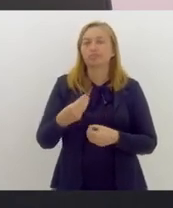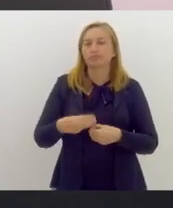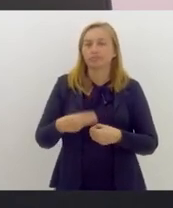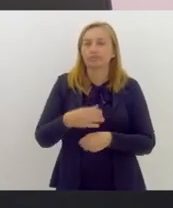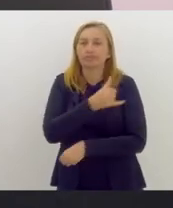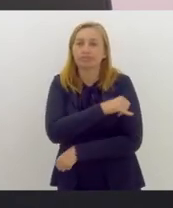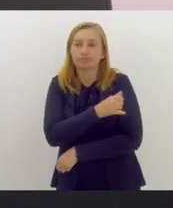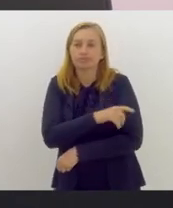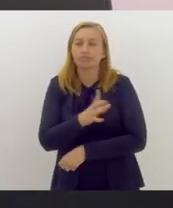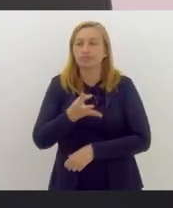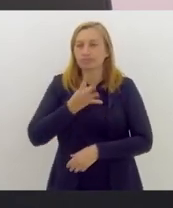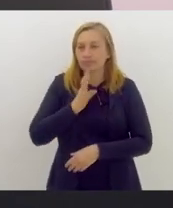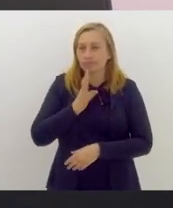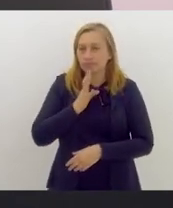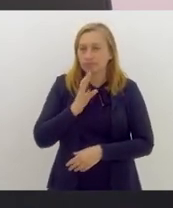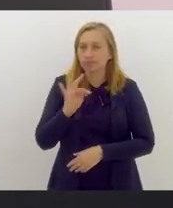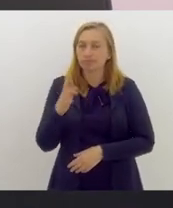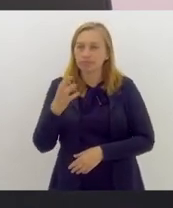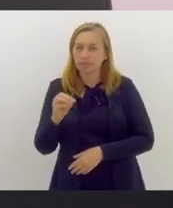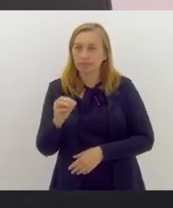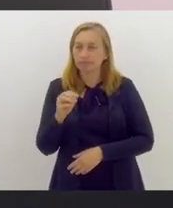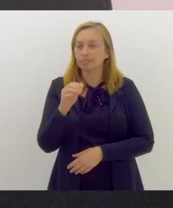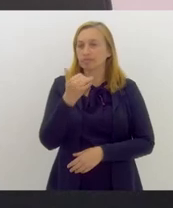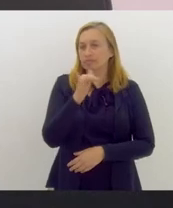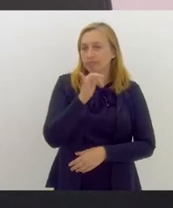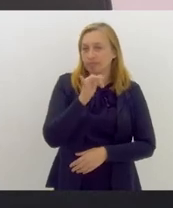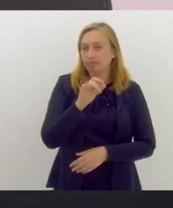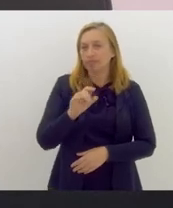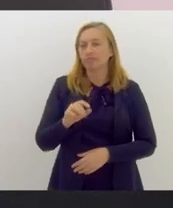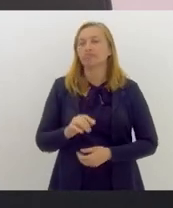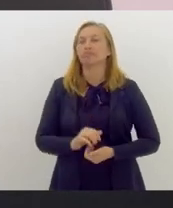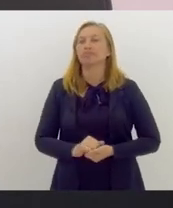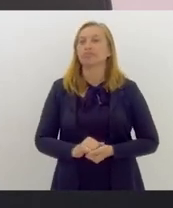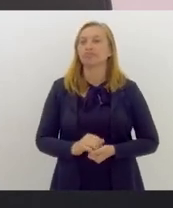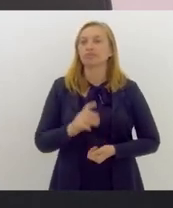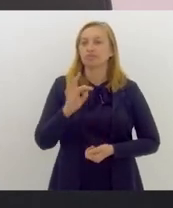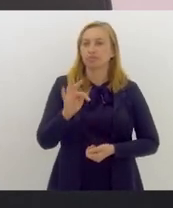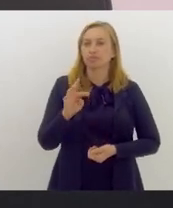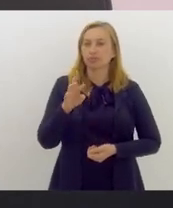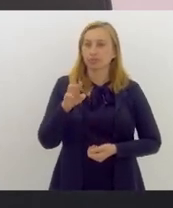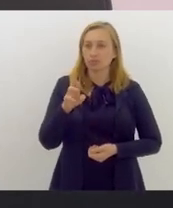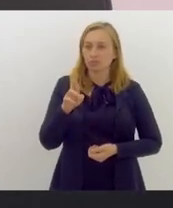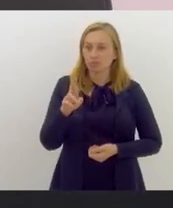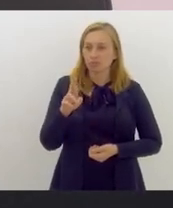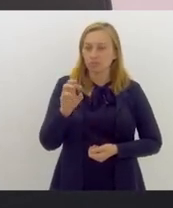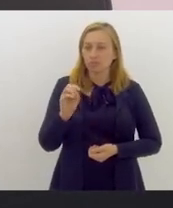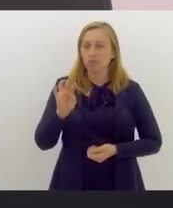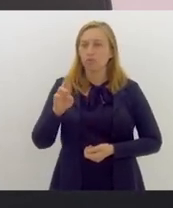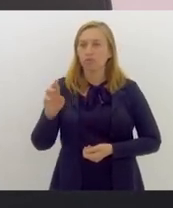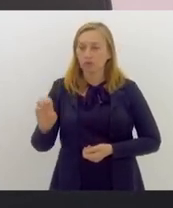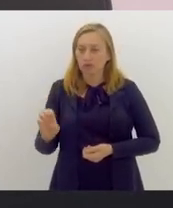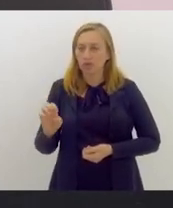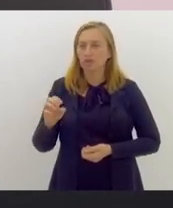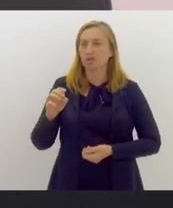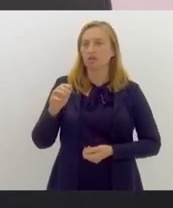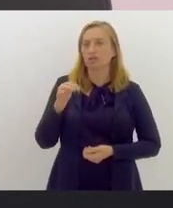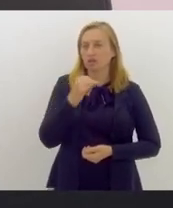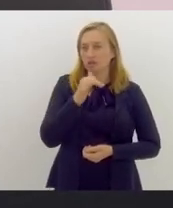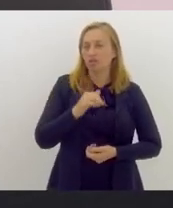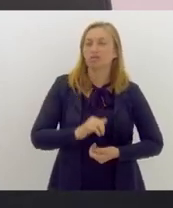de licenciamento das termelétricas e das torres de energia que que estão acompanhadas das